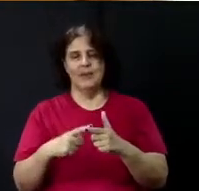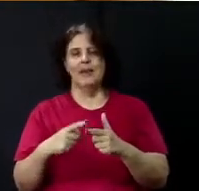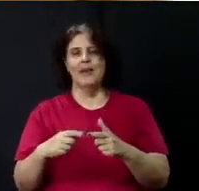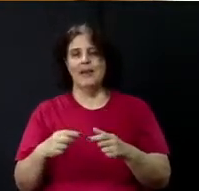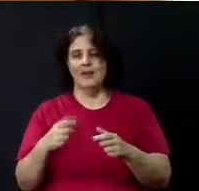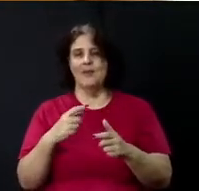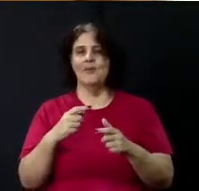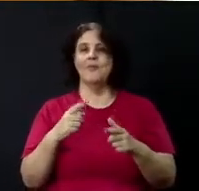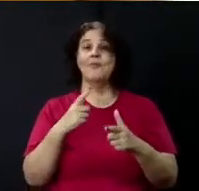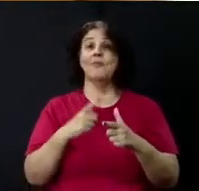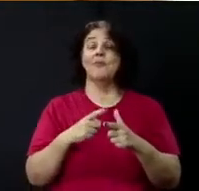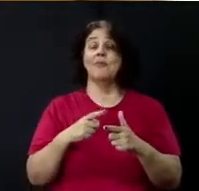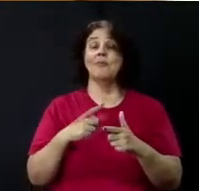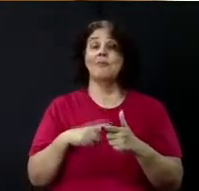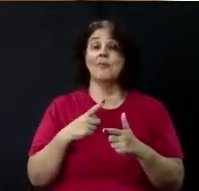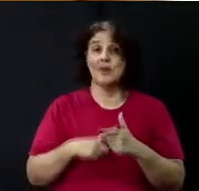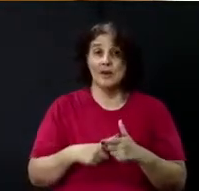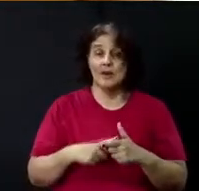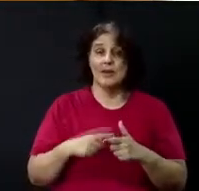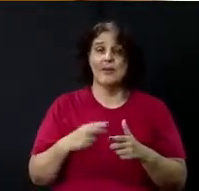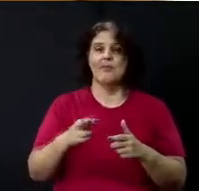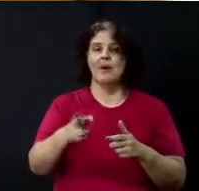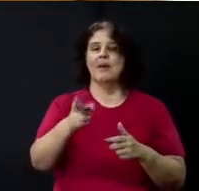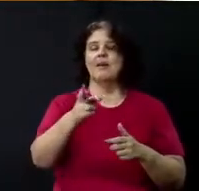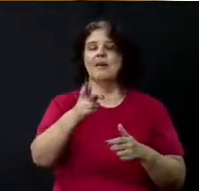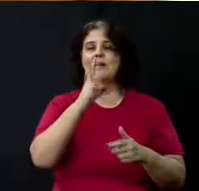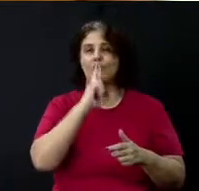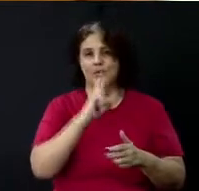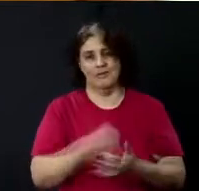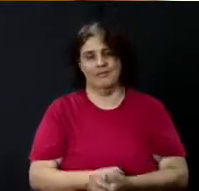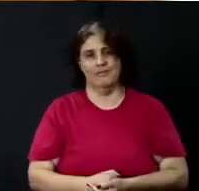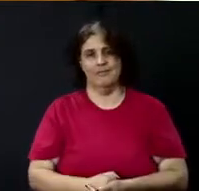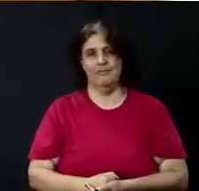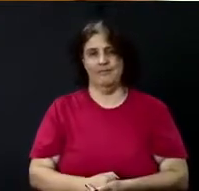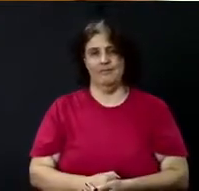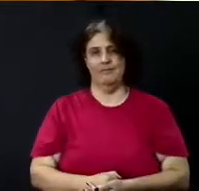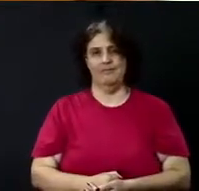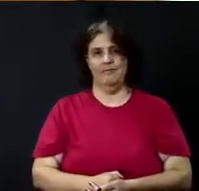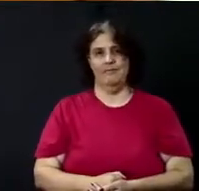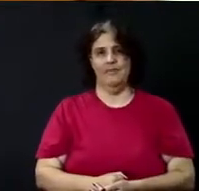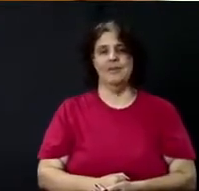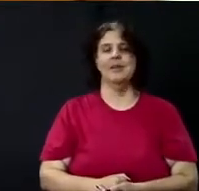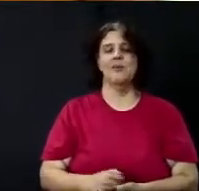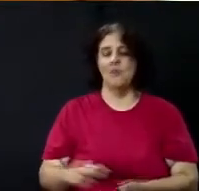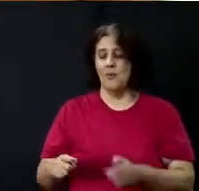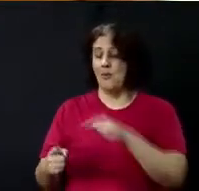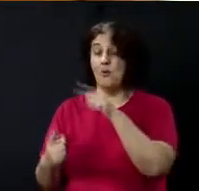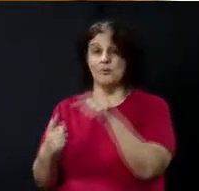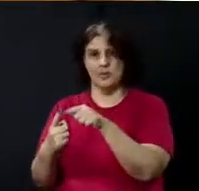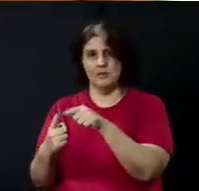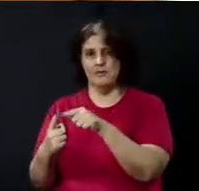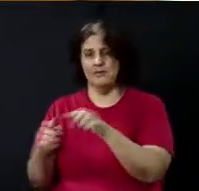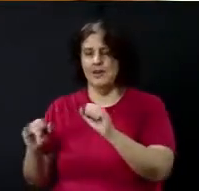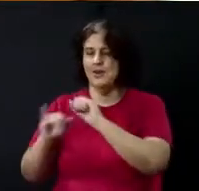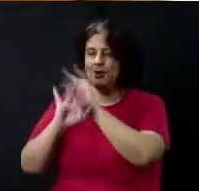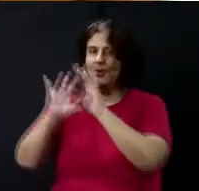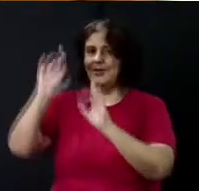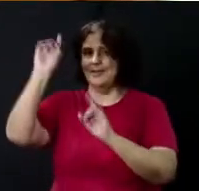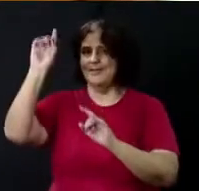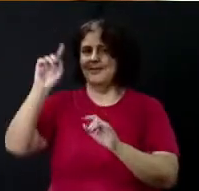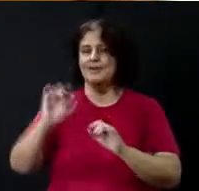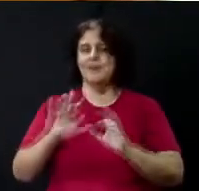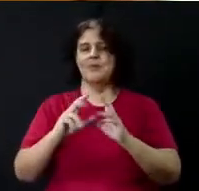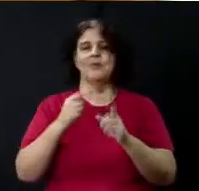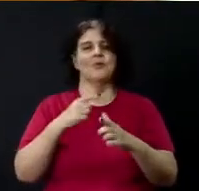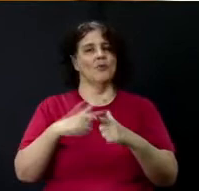O fato aqui era a cegueira de nascença. O objetivo era mostrar a glória de Deus. Para todo fato, para